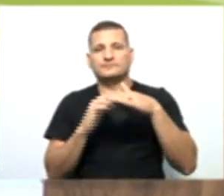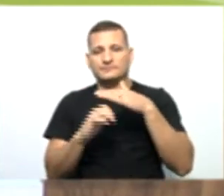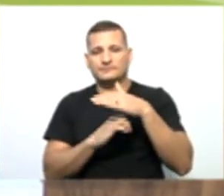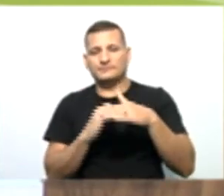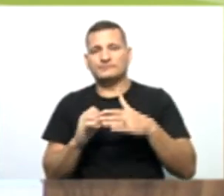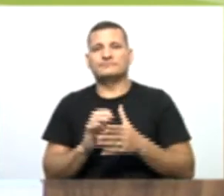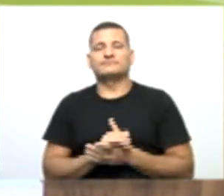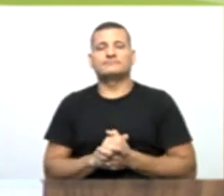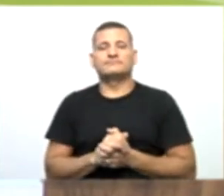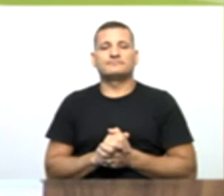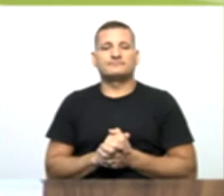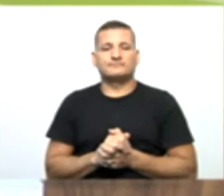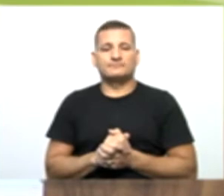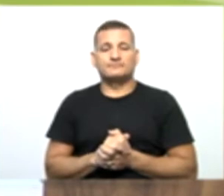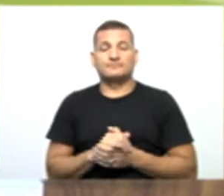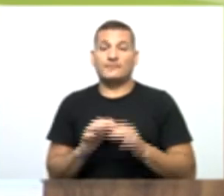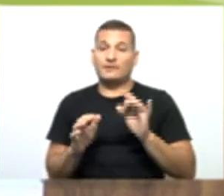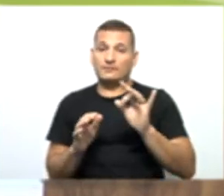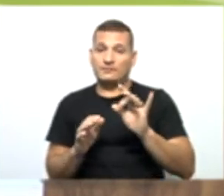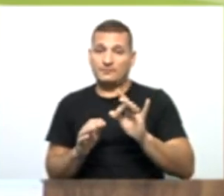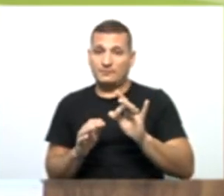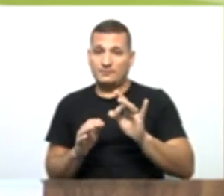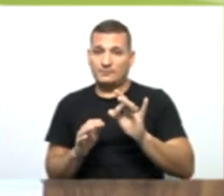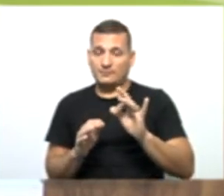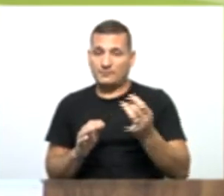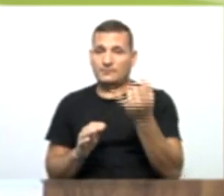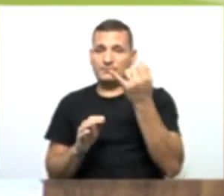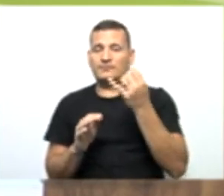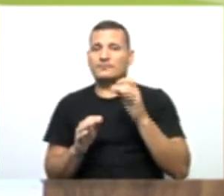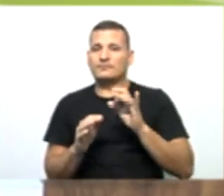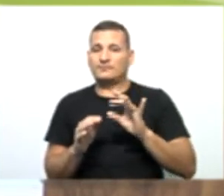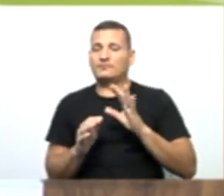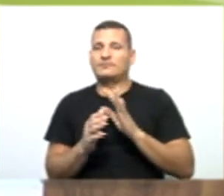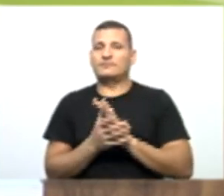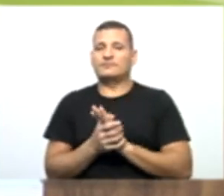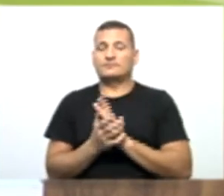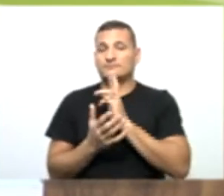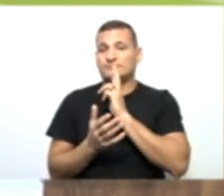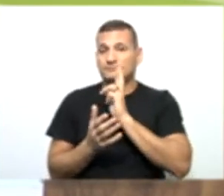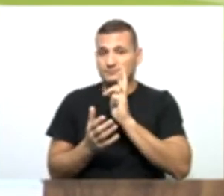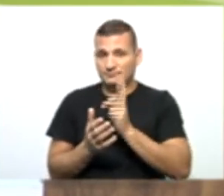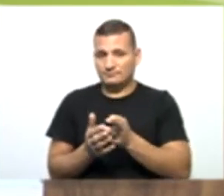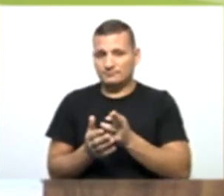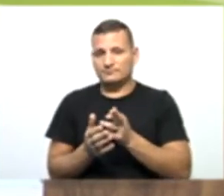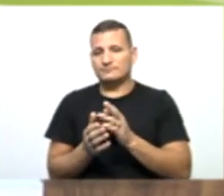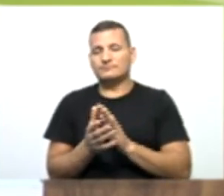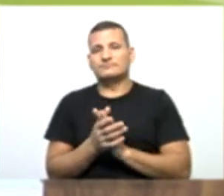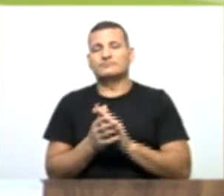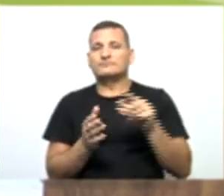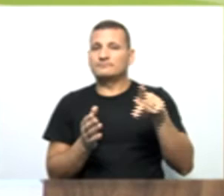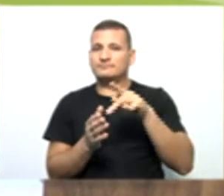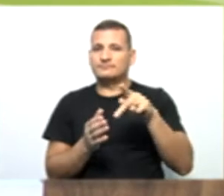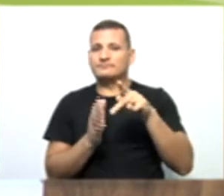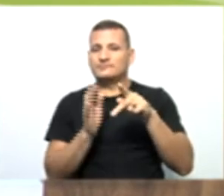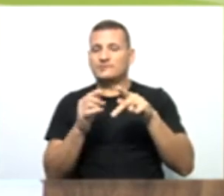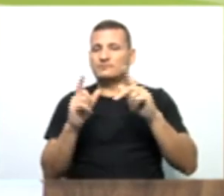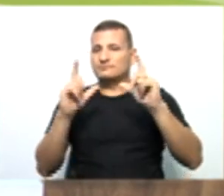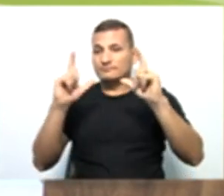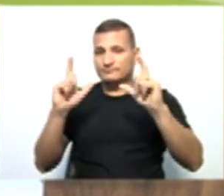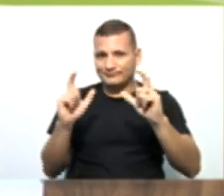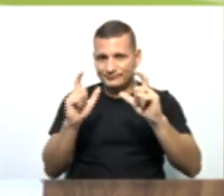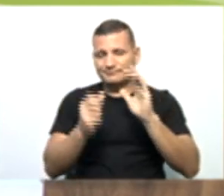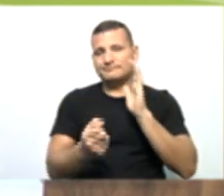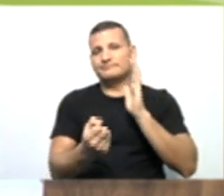que eles enviaram. Só aproveitando essa questão, é uma resposta, o professor tirou uma foto da imagem e enviou aqui